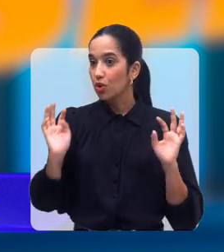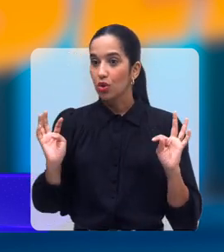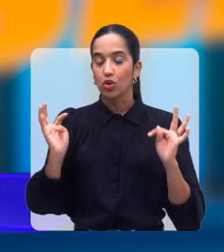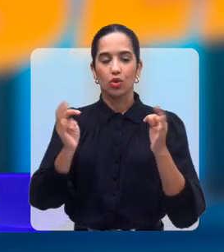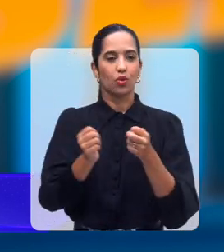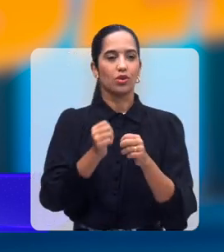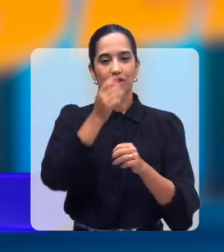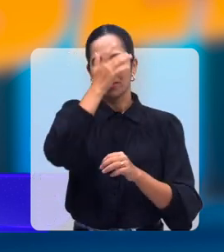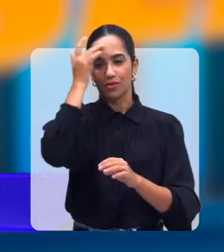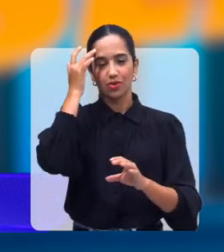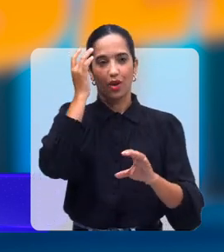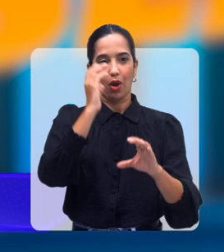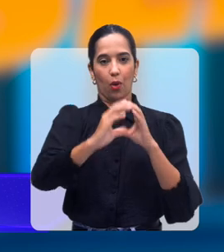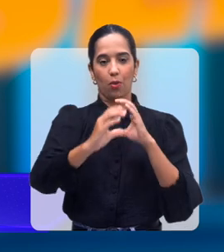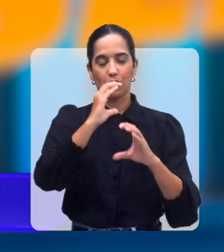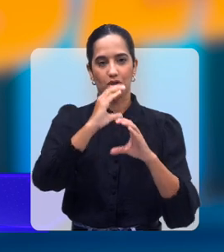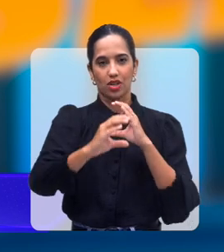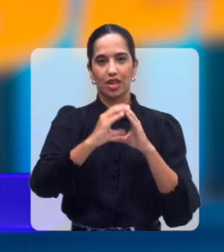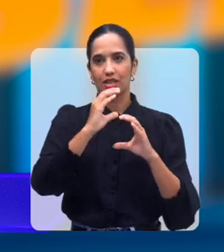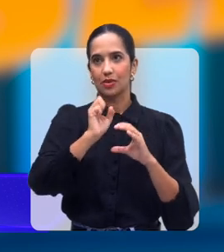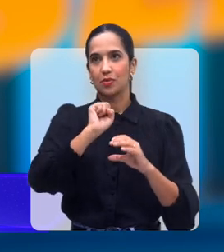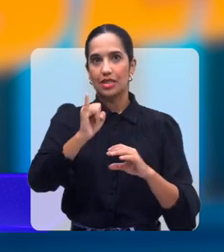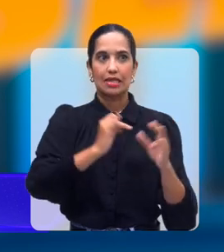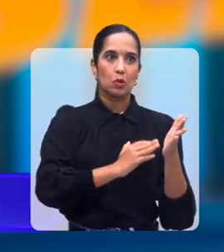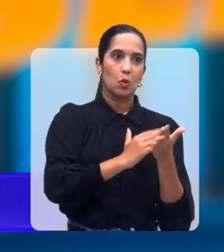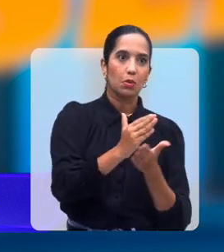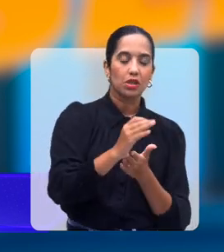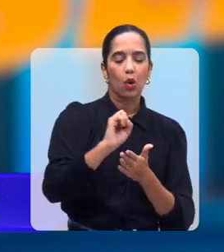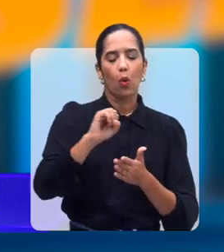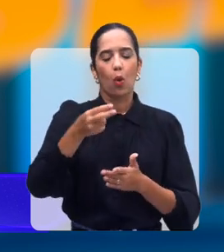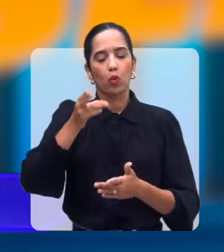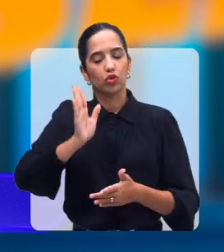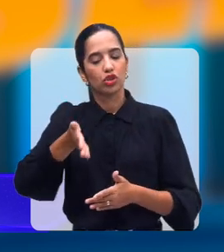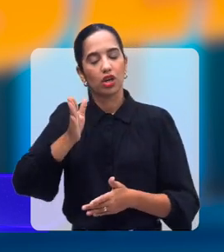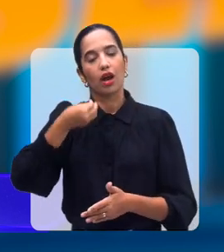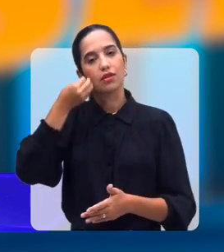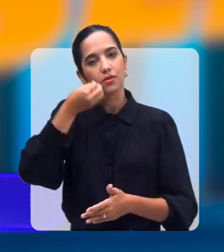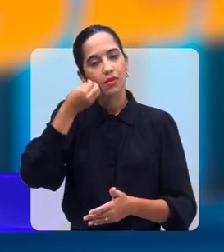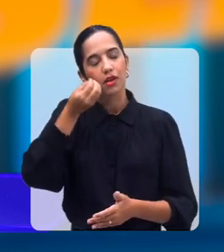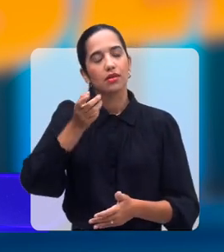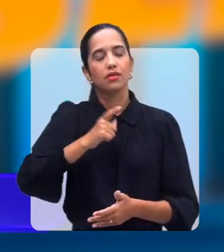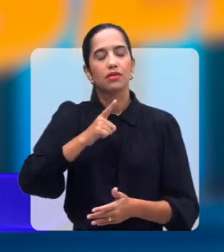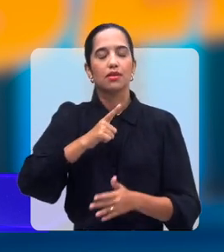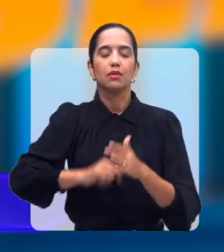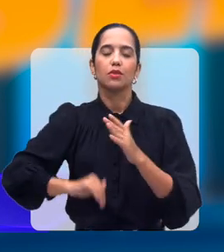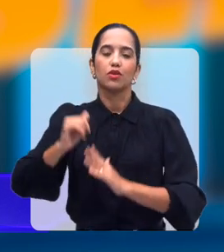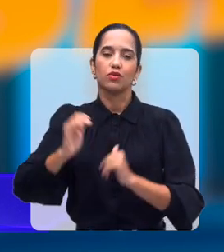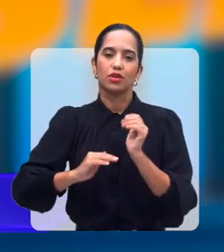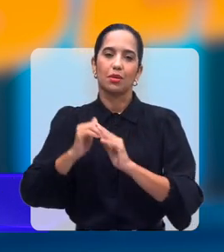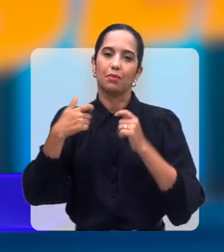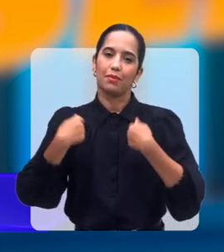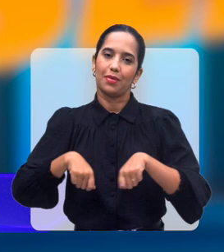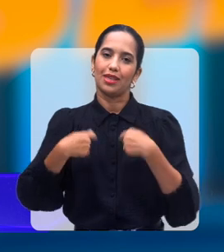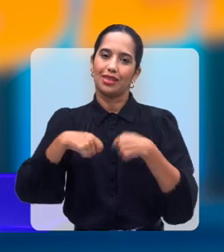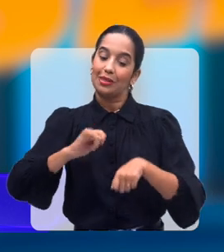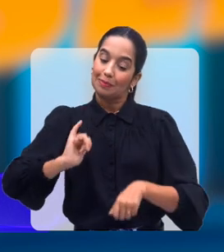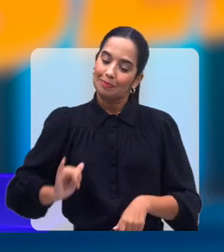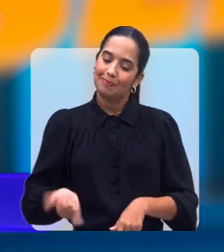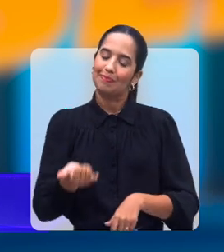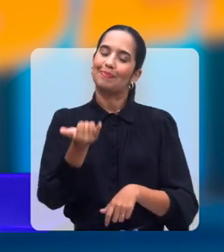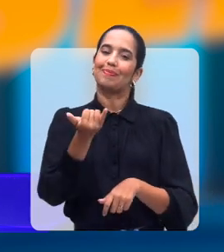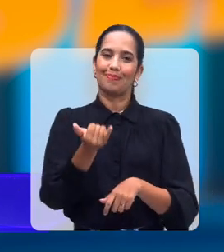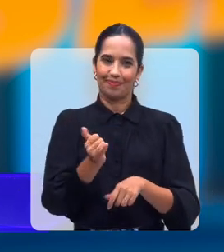um da comunicação que esteja iniciando ou pessoas que já estão firmadas na profissão tem que ter